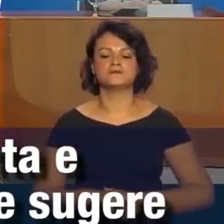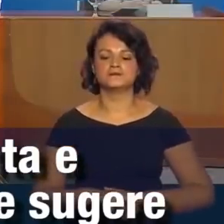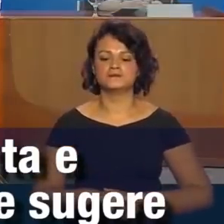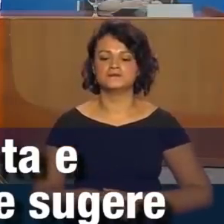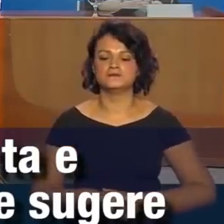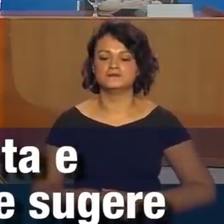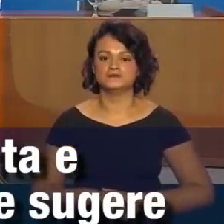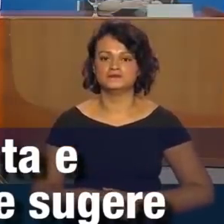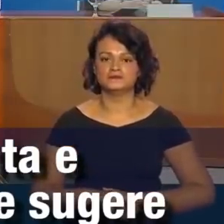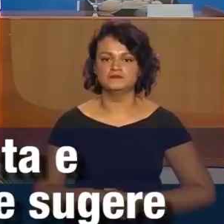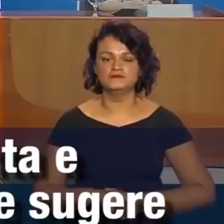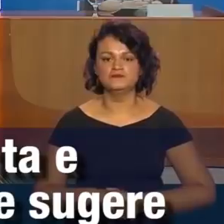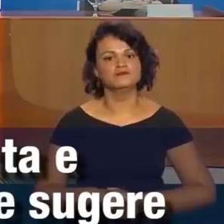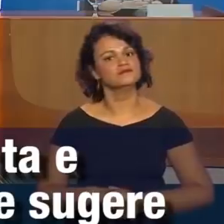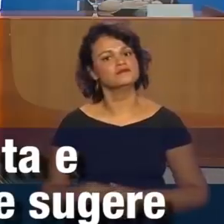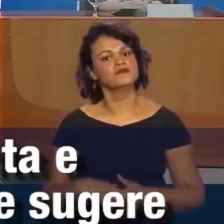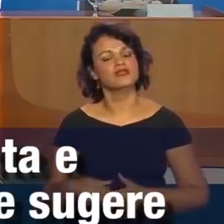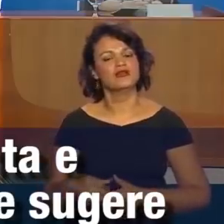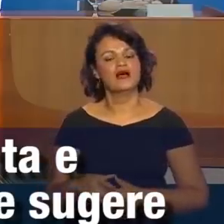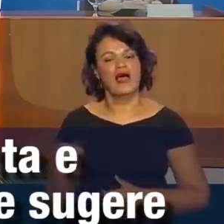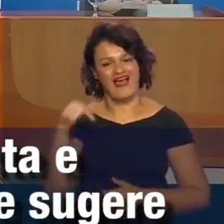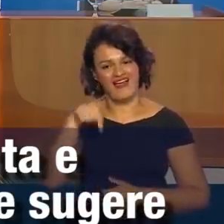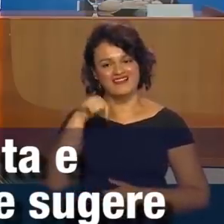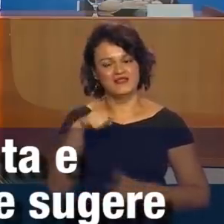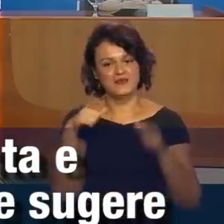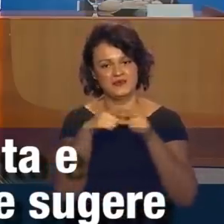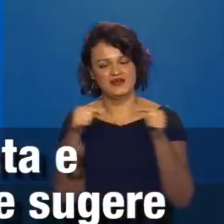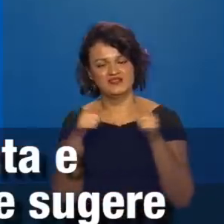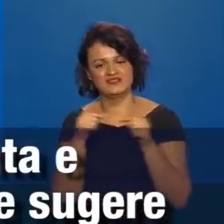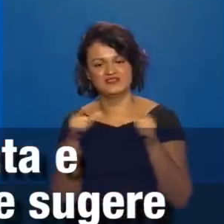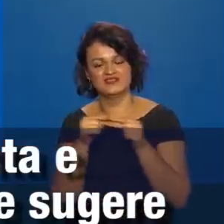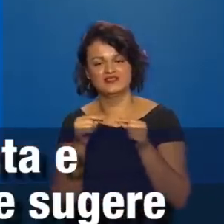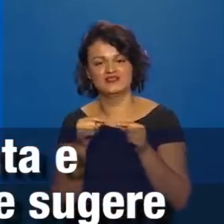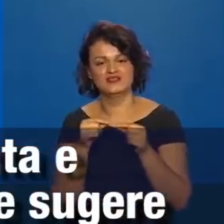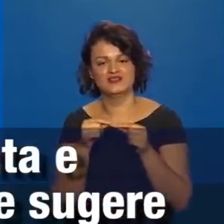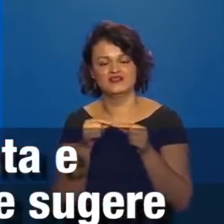Olha, nós estamos aqui no Distrito Federal,